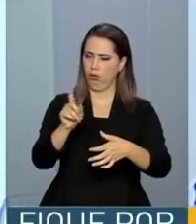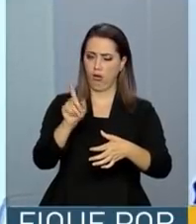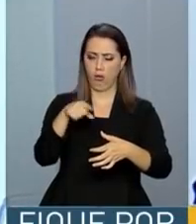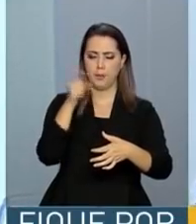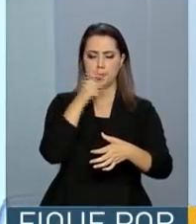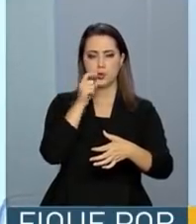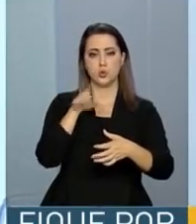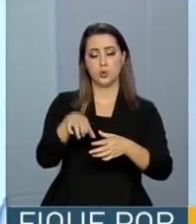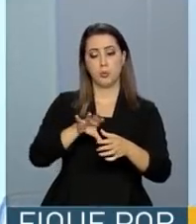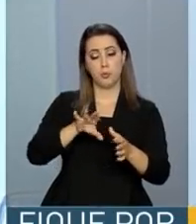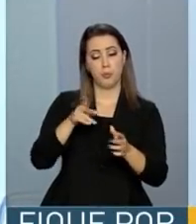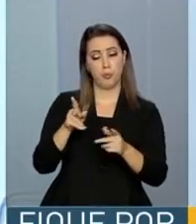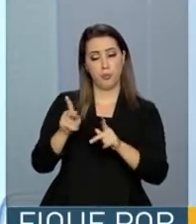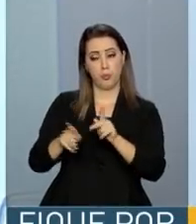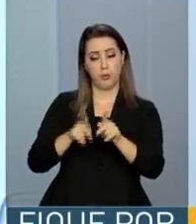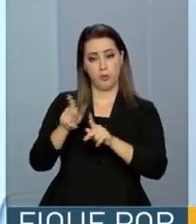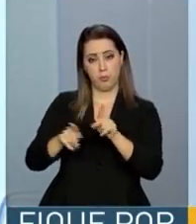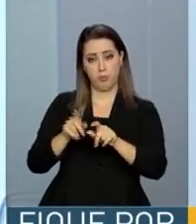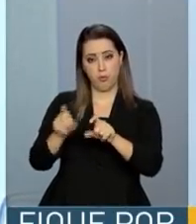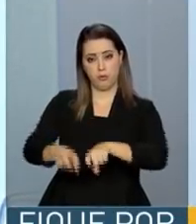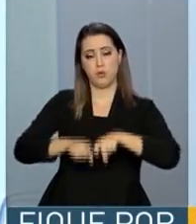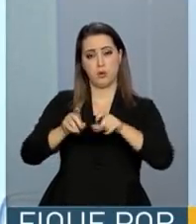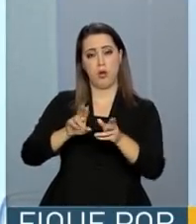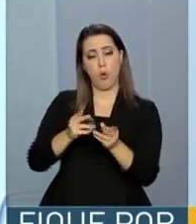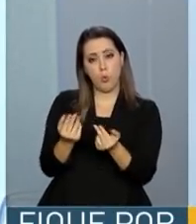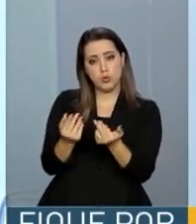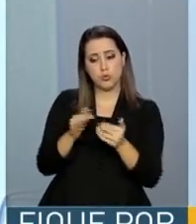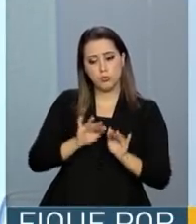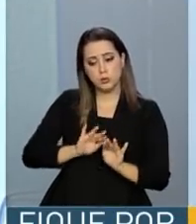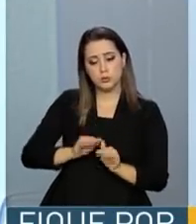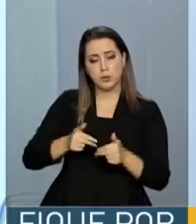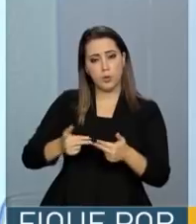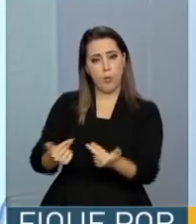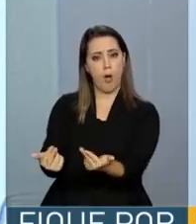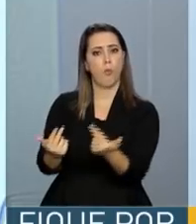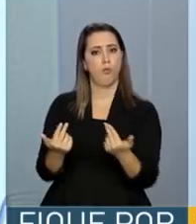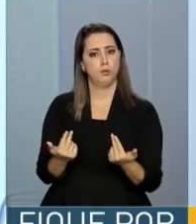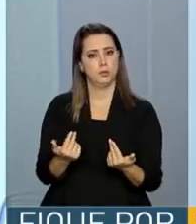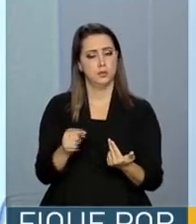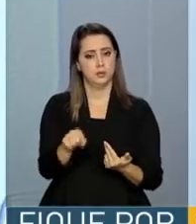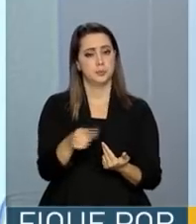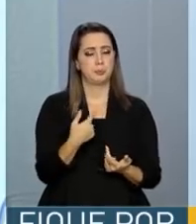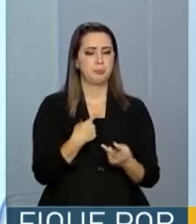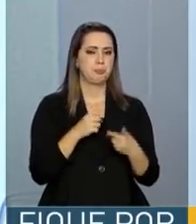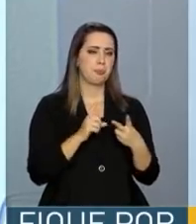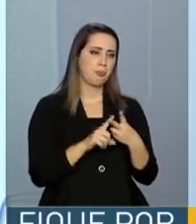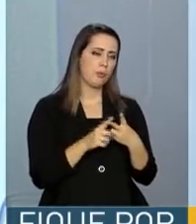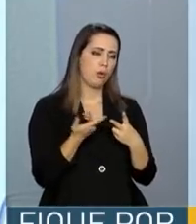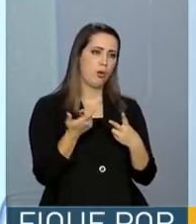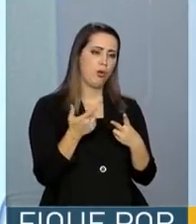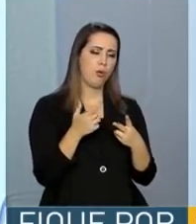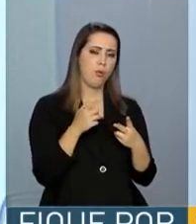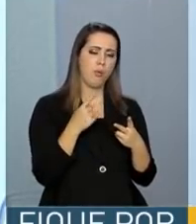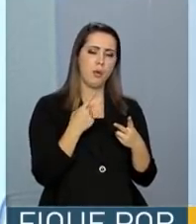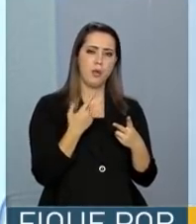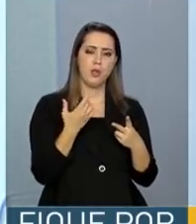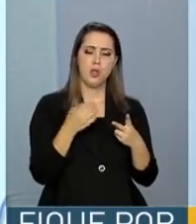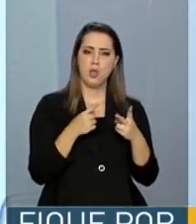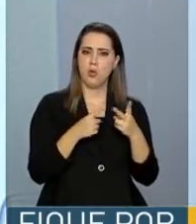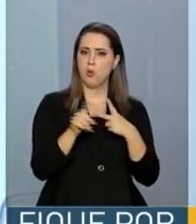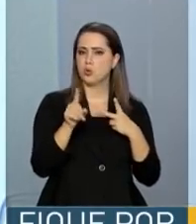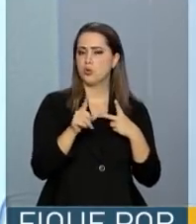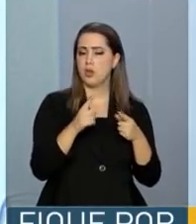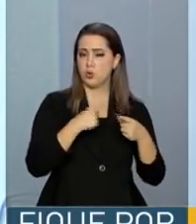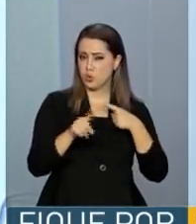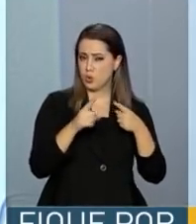excluídos bom mas eu não voto porque ela impõe uma penalidade aqueles do benefício de prestação continuada os